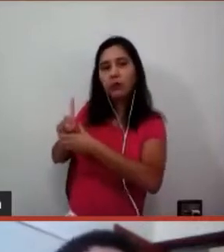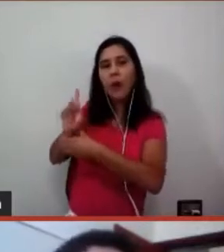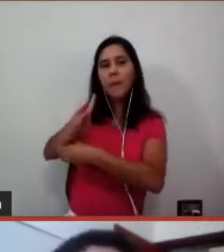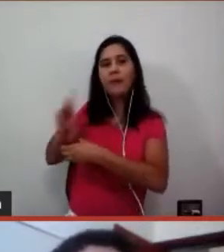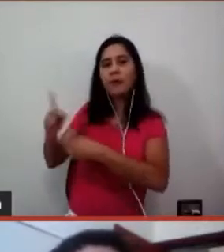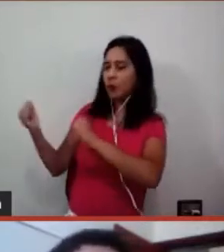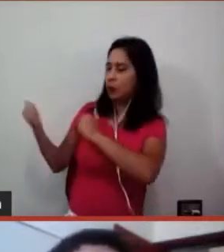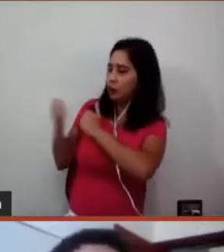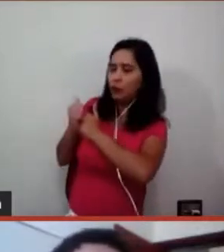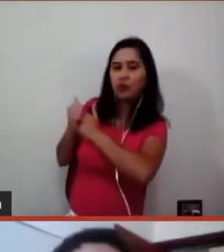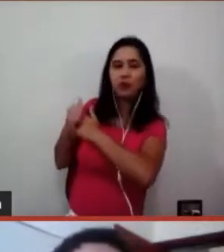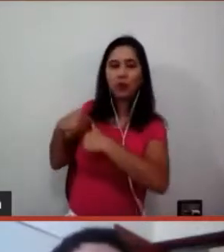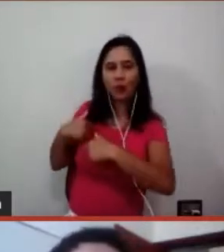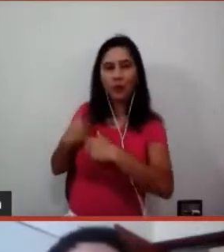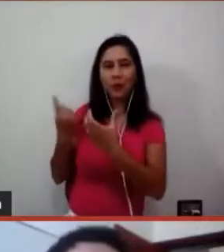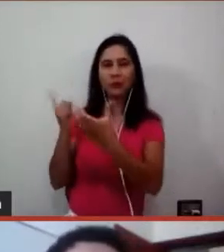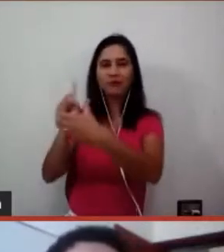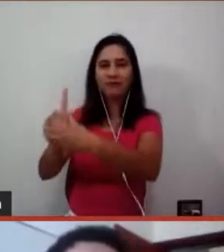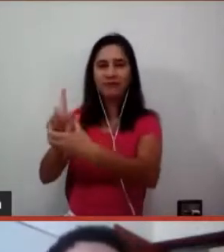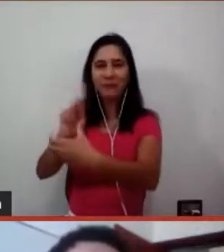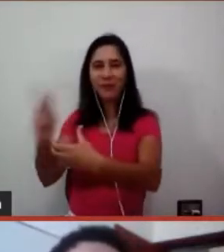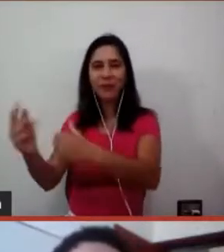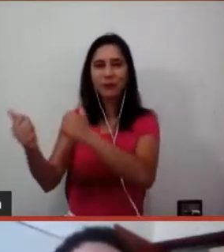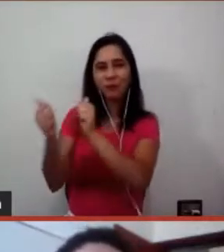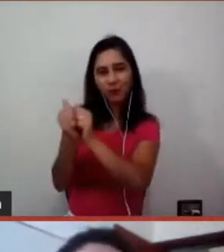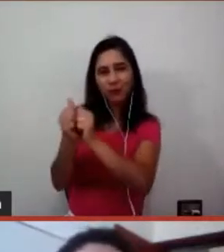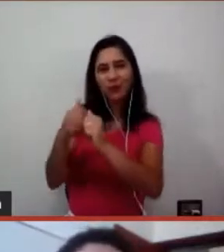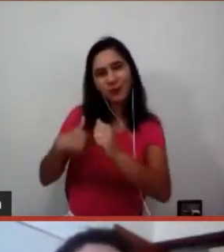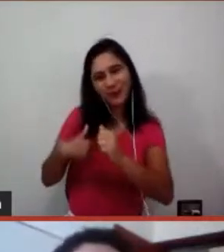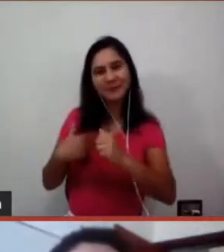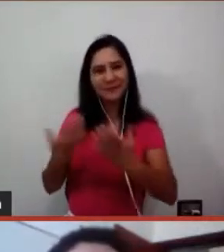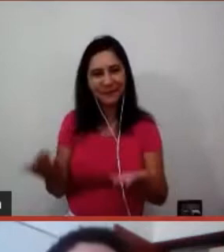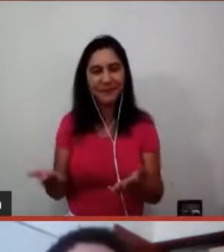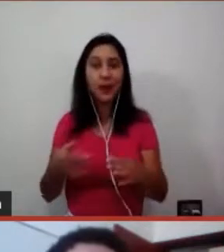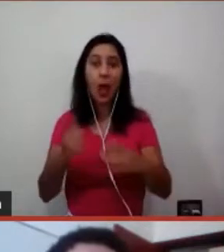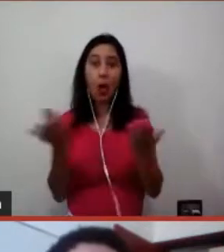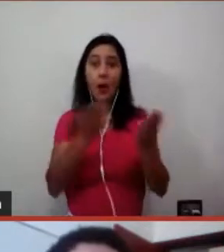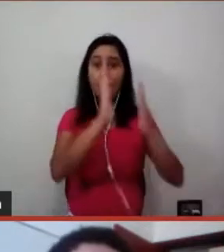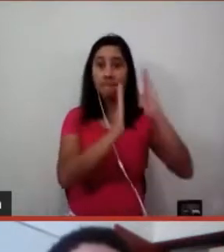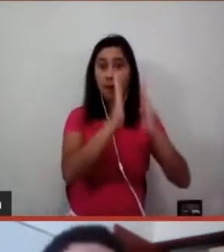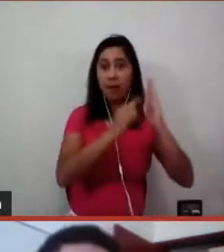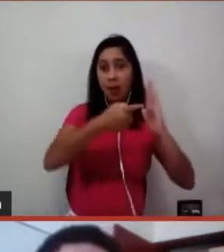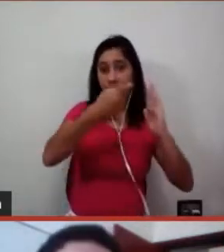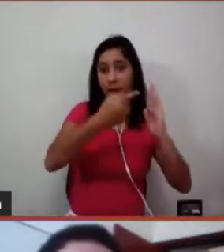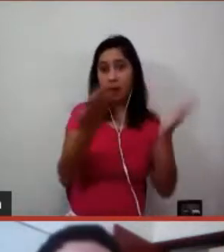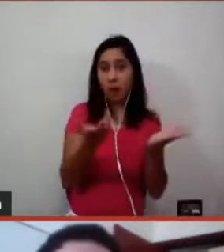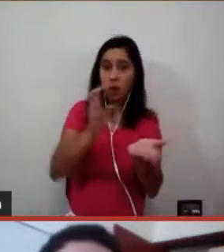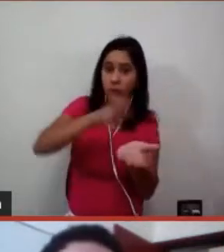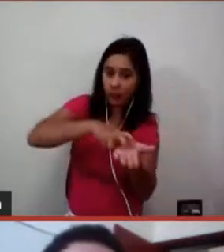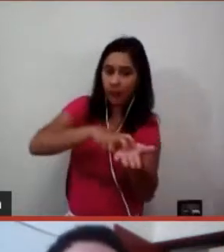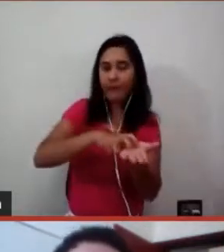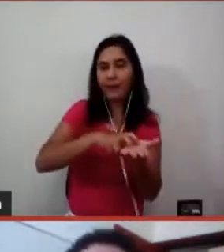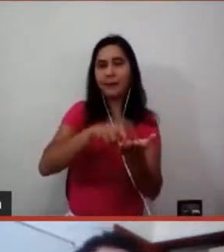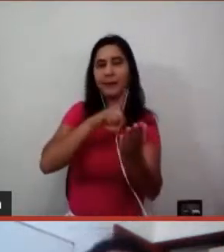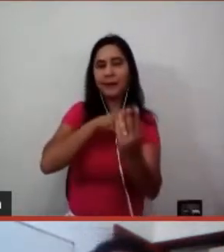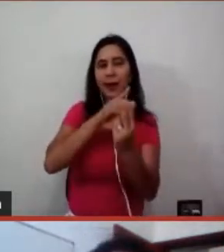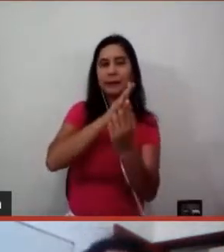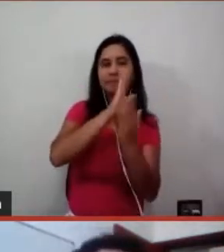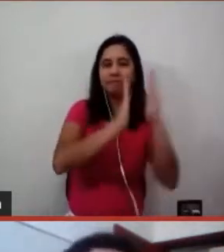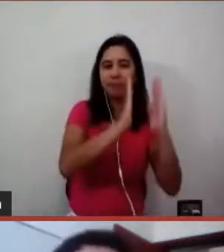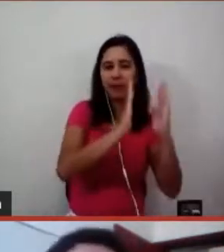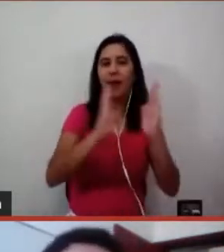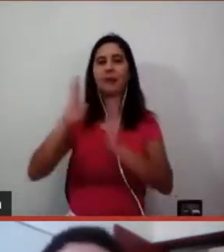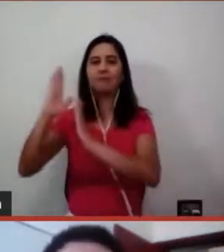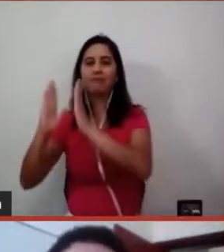colegas que eu vou mencionar na sequência. Então, essa nossa primeira parte da oficina, na manhã de hoje, tem esses dois